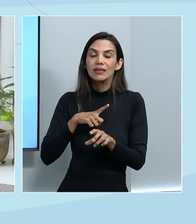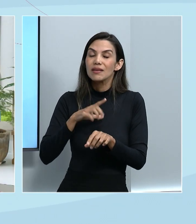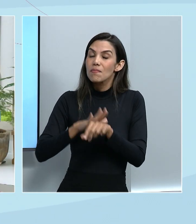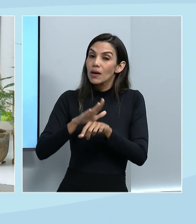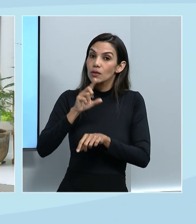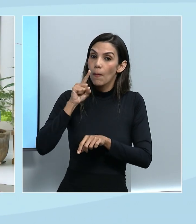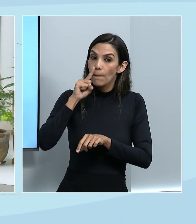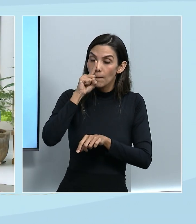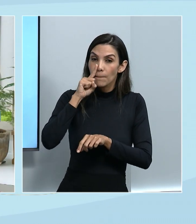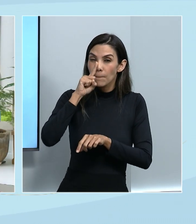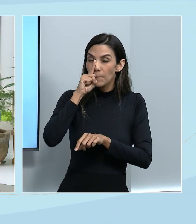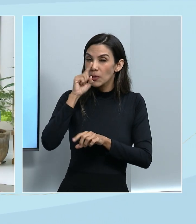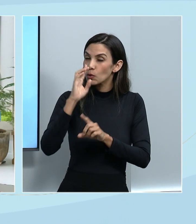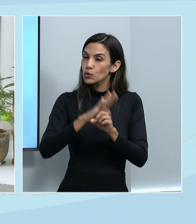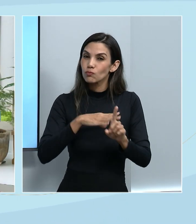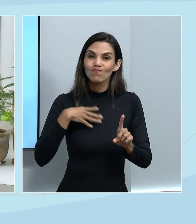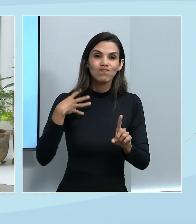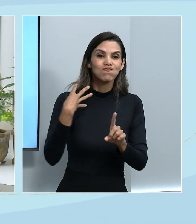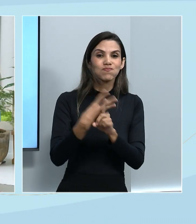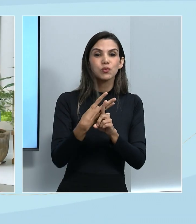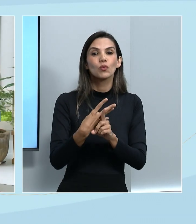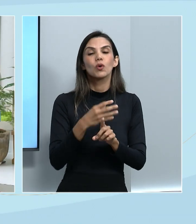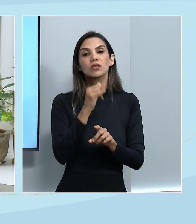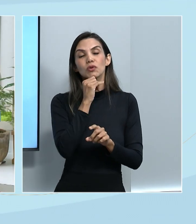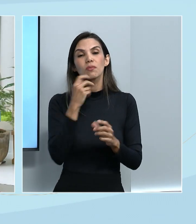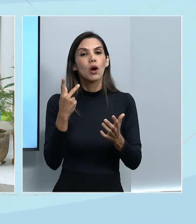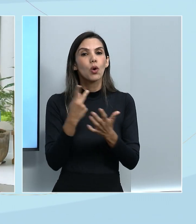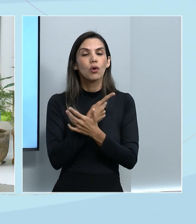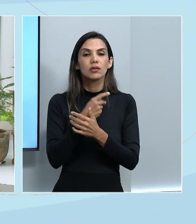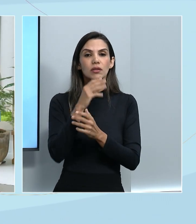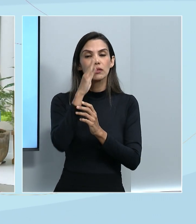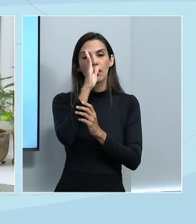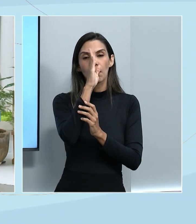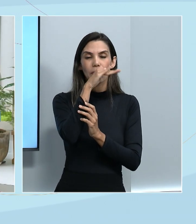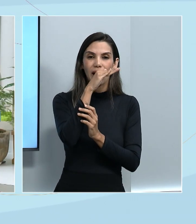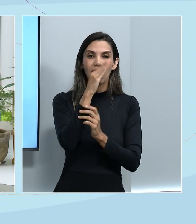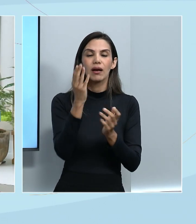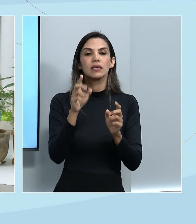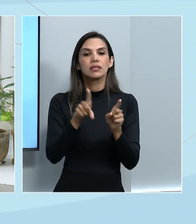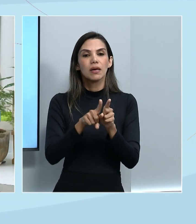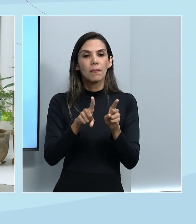risco, 4 vezes maior risco para ter derrame, infarto, eventos